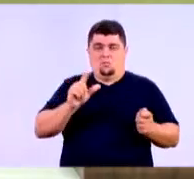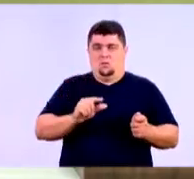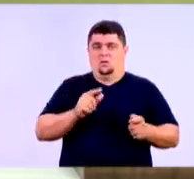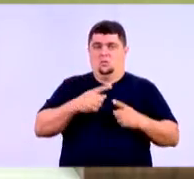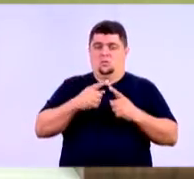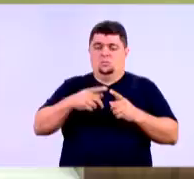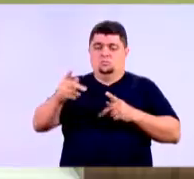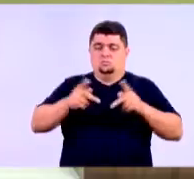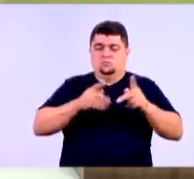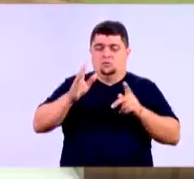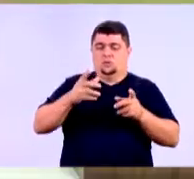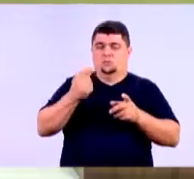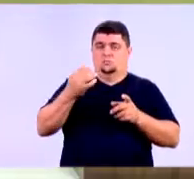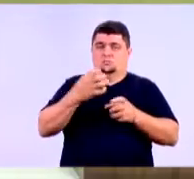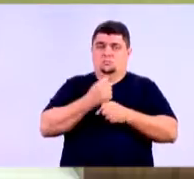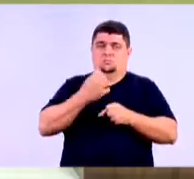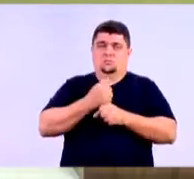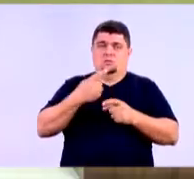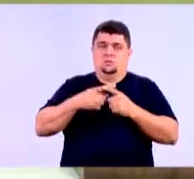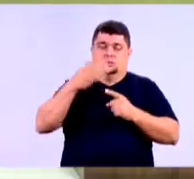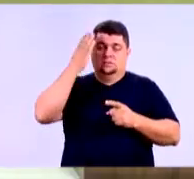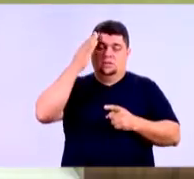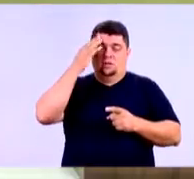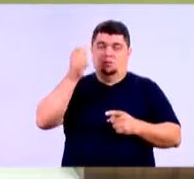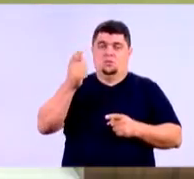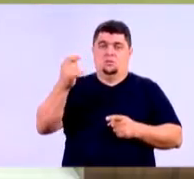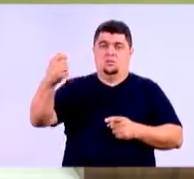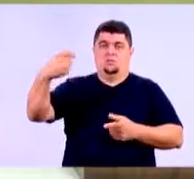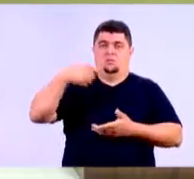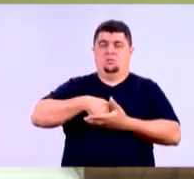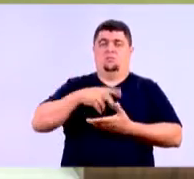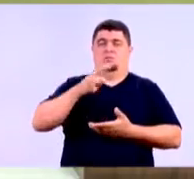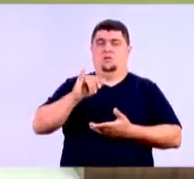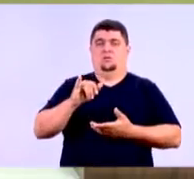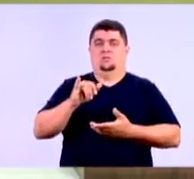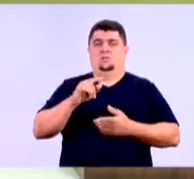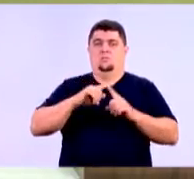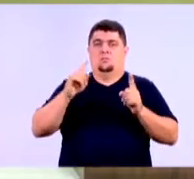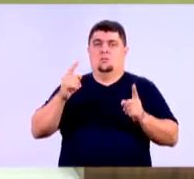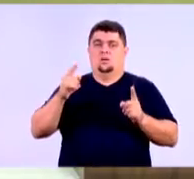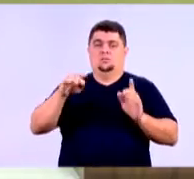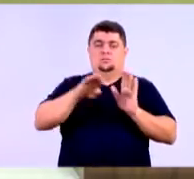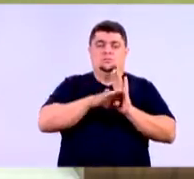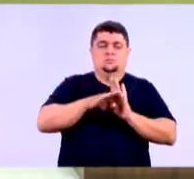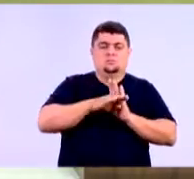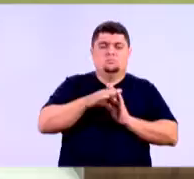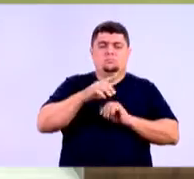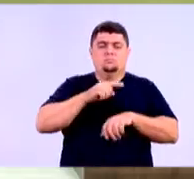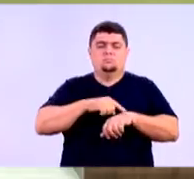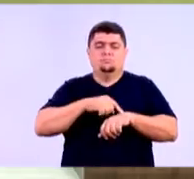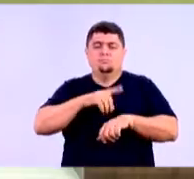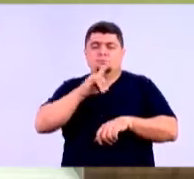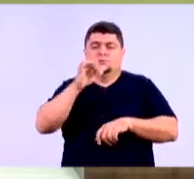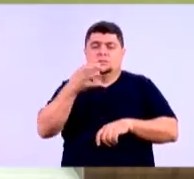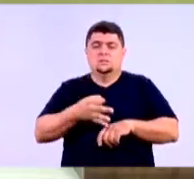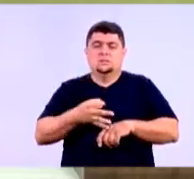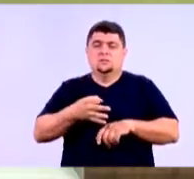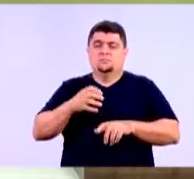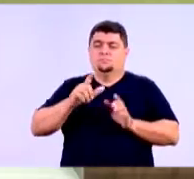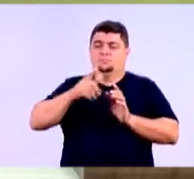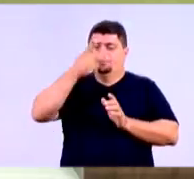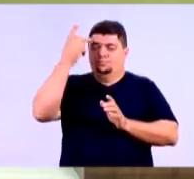planejamento financeiro contando com esses recebíveis. Só que quando chega na data e esse recebível não foi pago, ele entrou